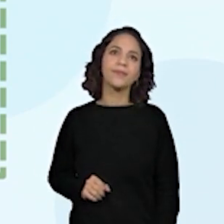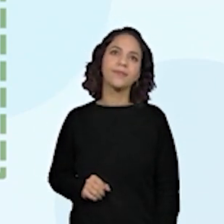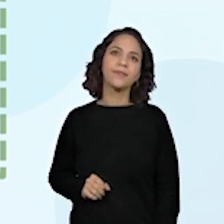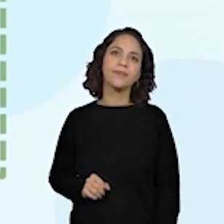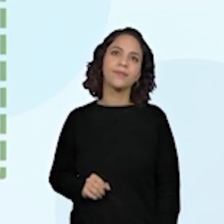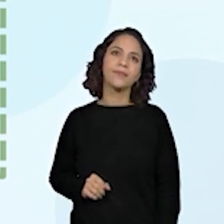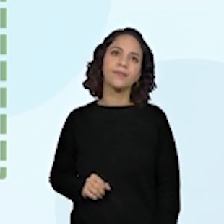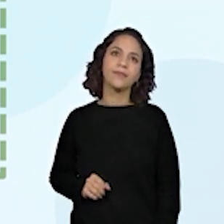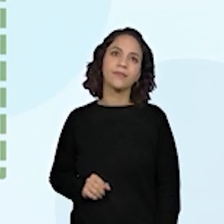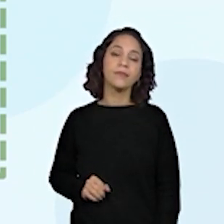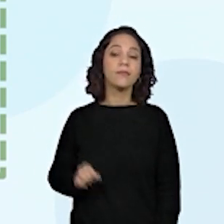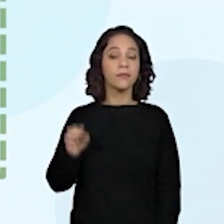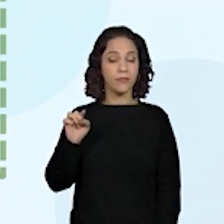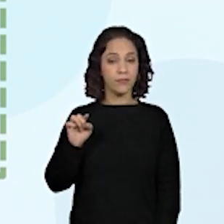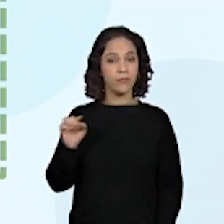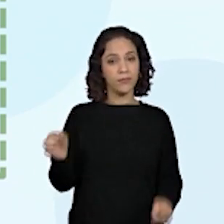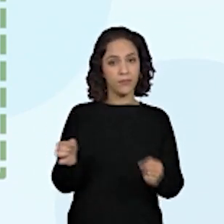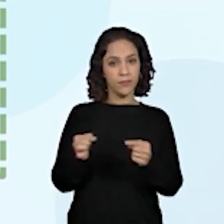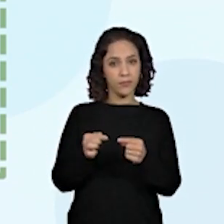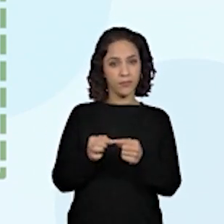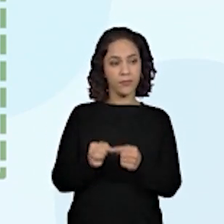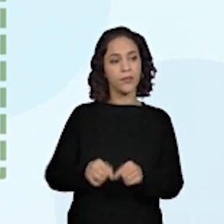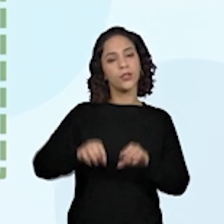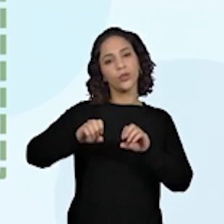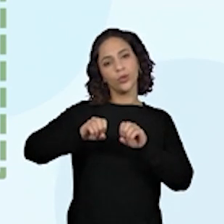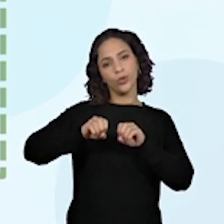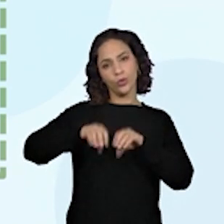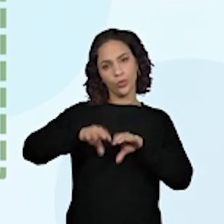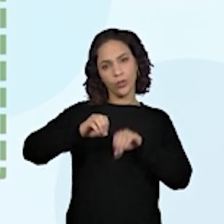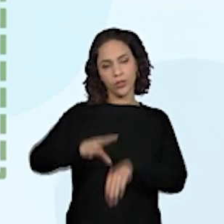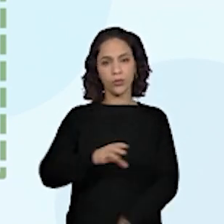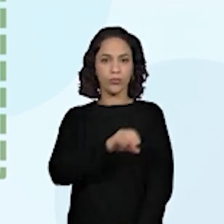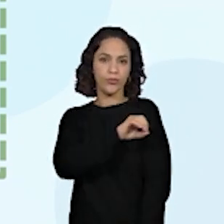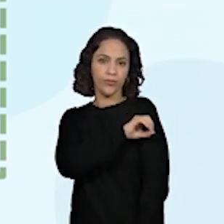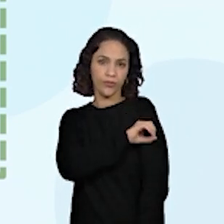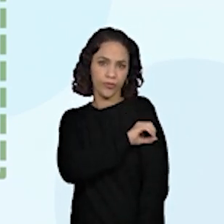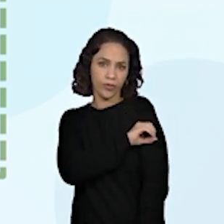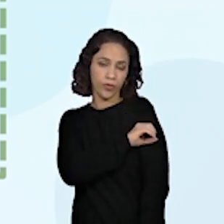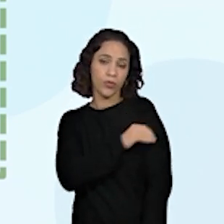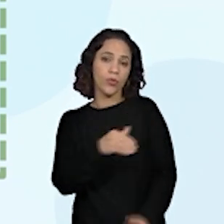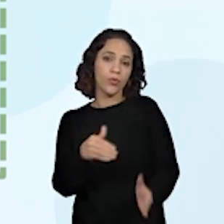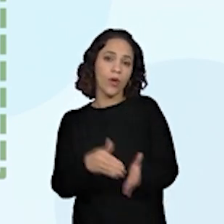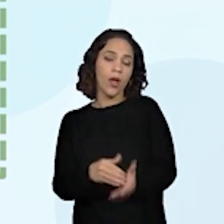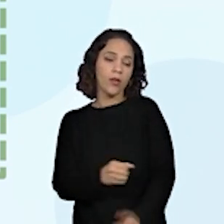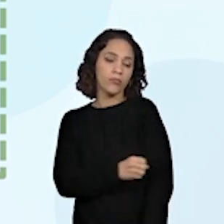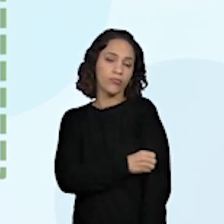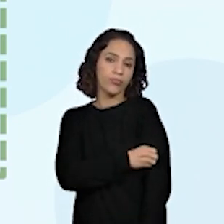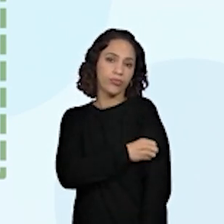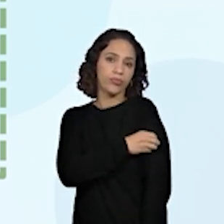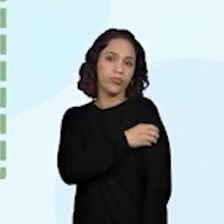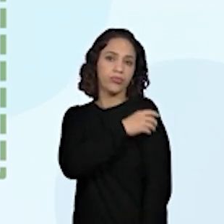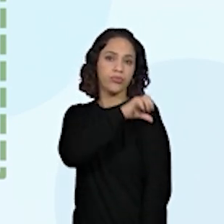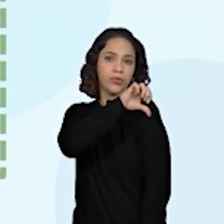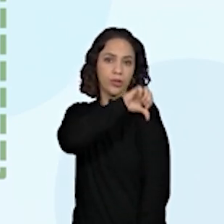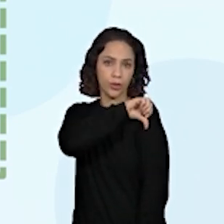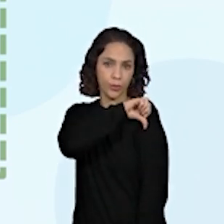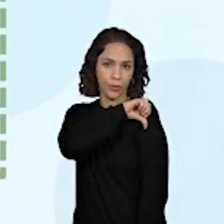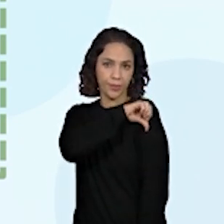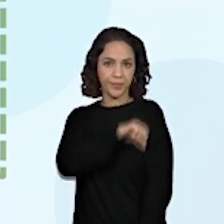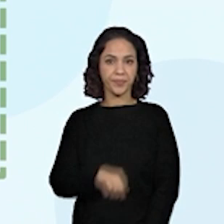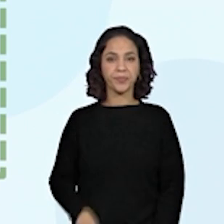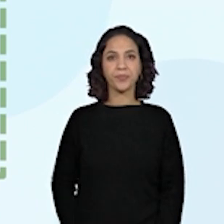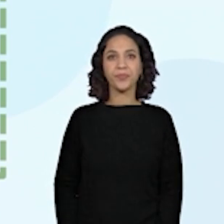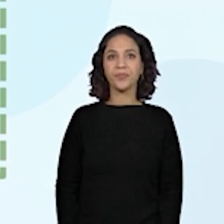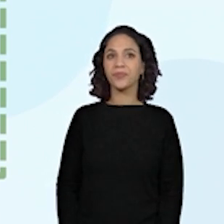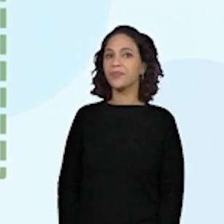Escola a aprender, da educação infantil ao ensino fundamental 2. A gente sabe, olhando para essa parte